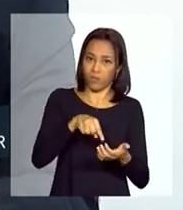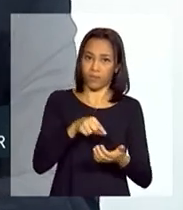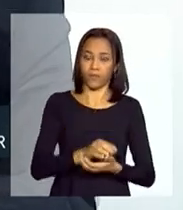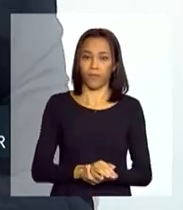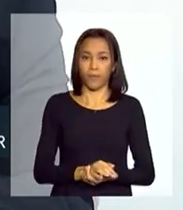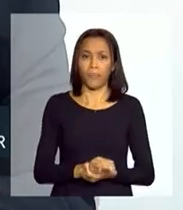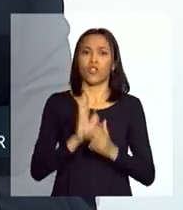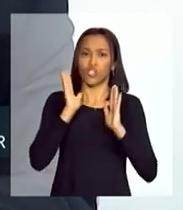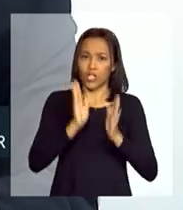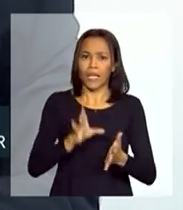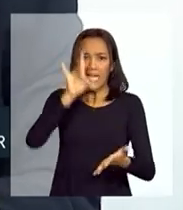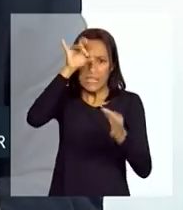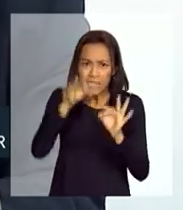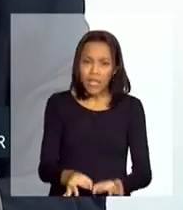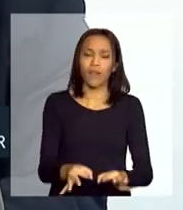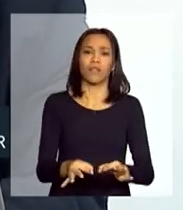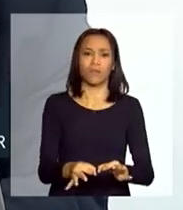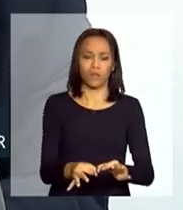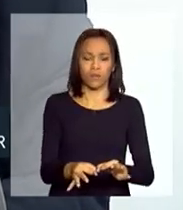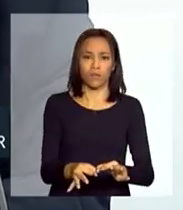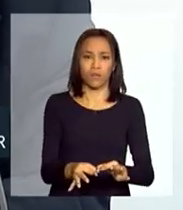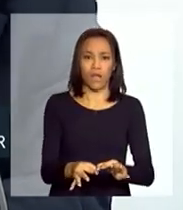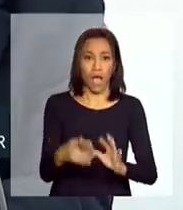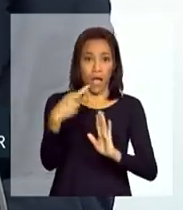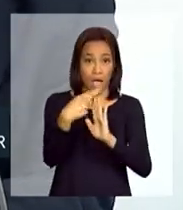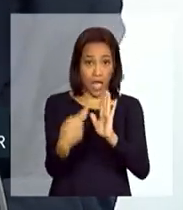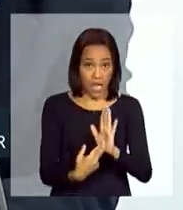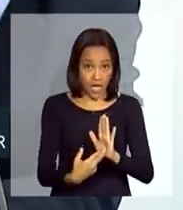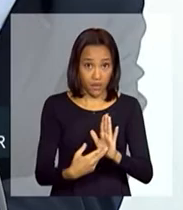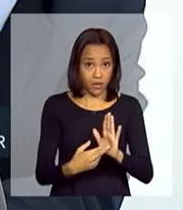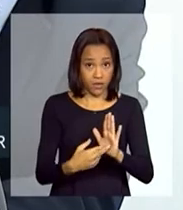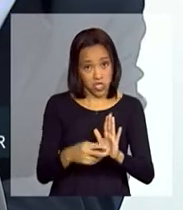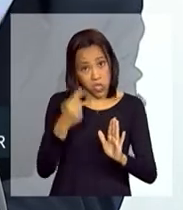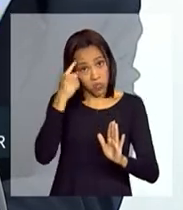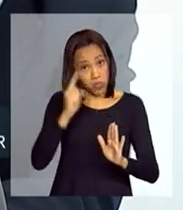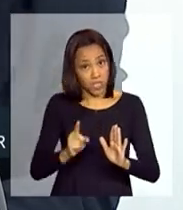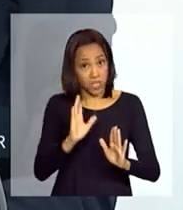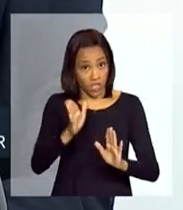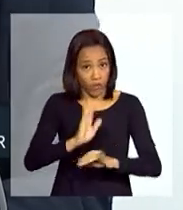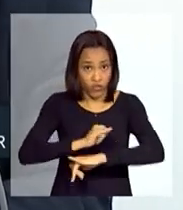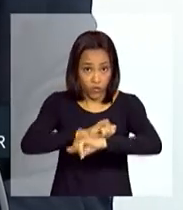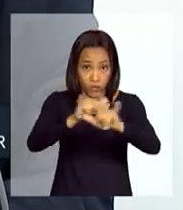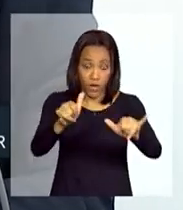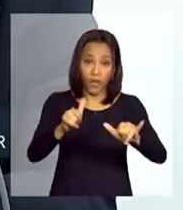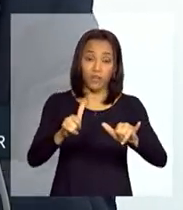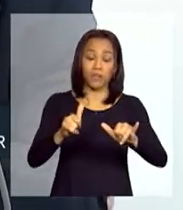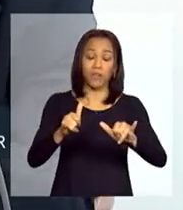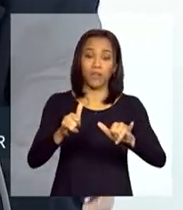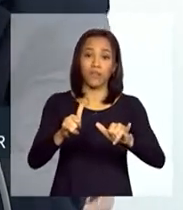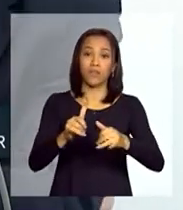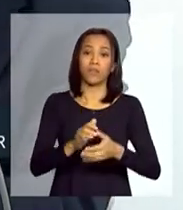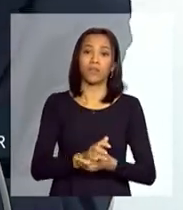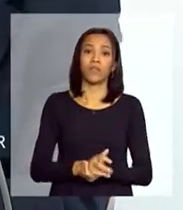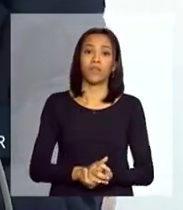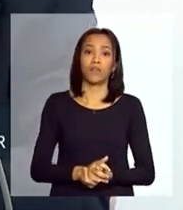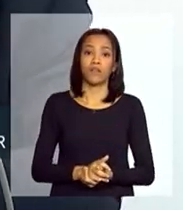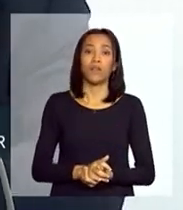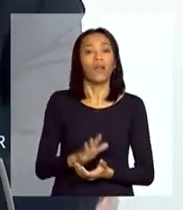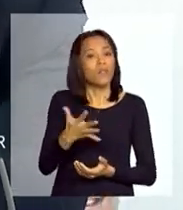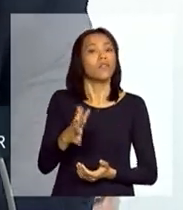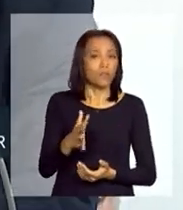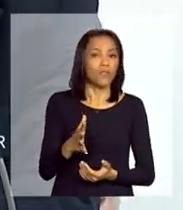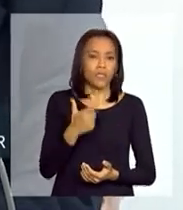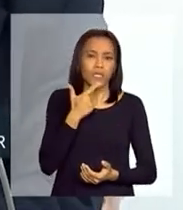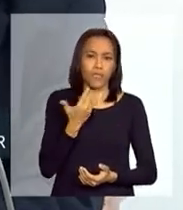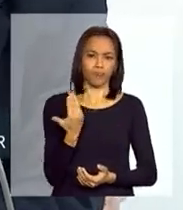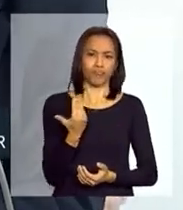não já tá definido não não opa a norma que vocês olharem a norma não sei se já está divulgada a norma então é provável que já